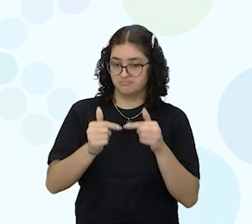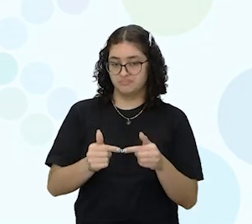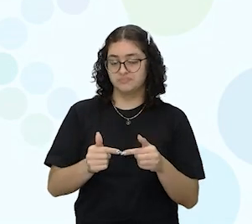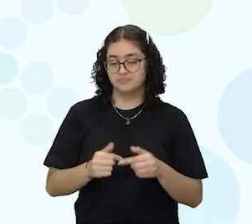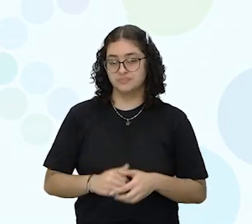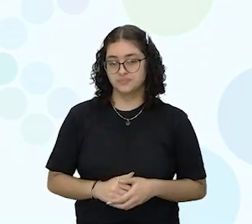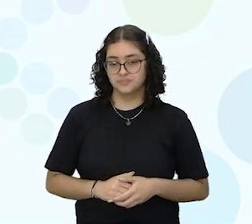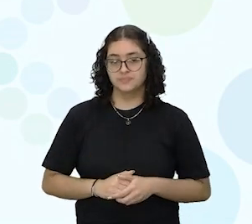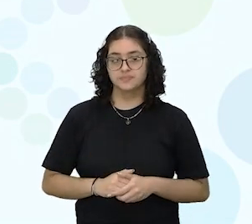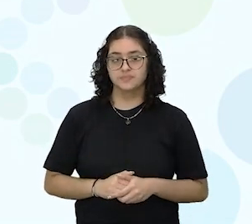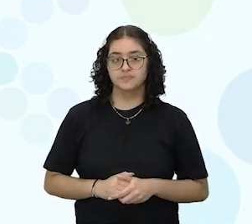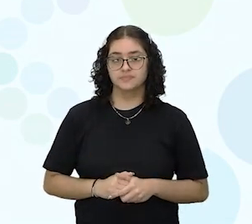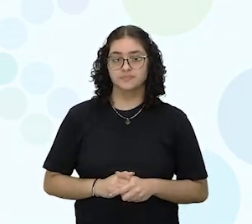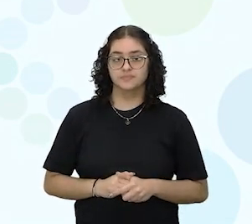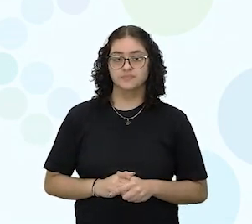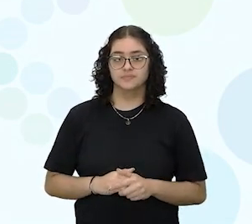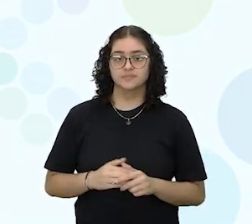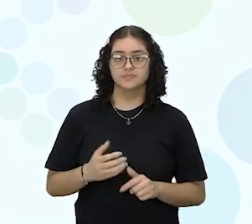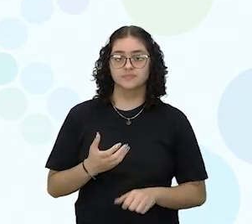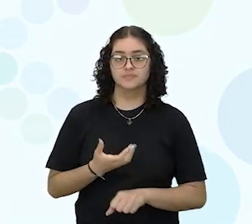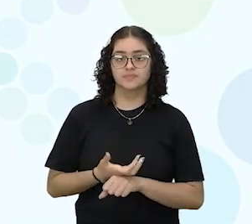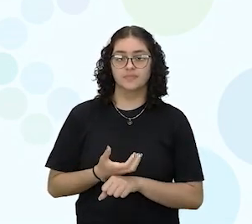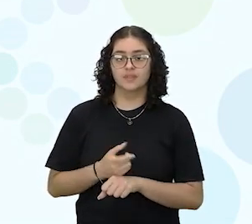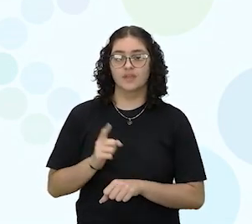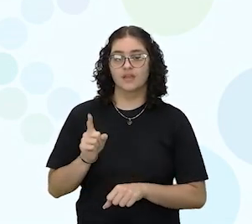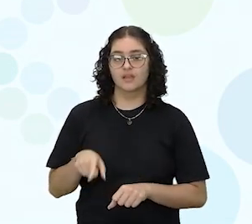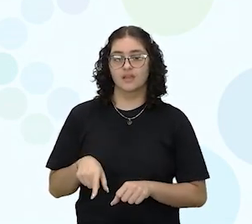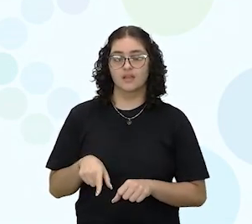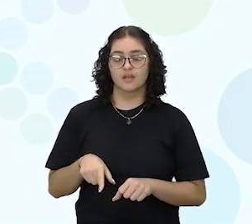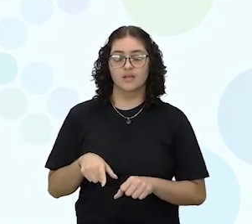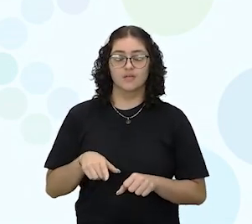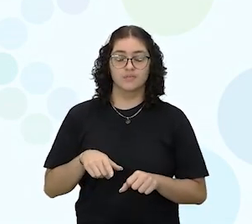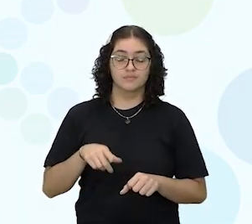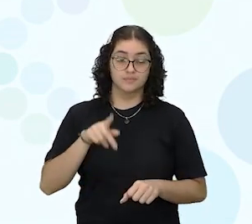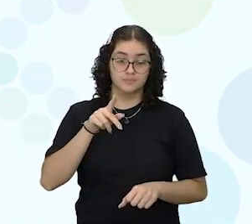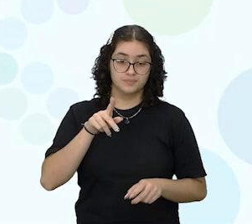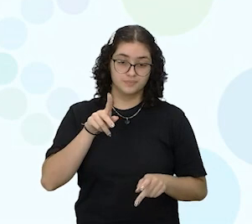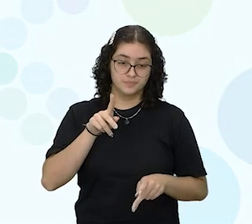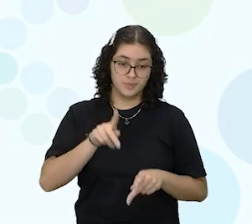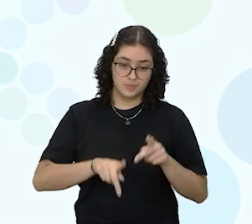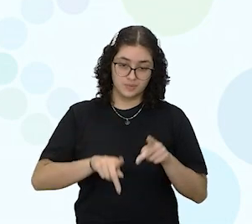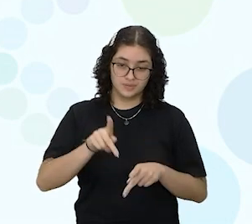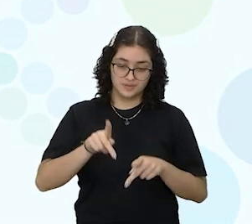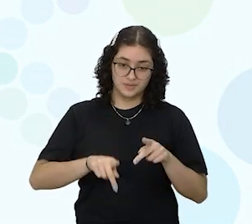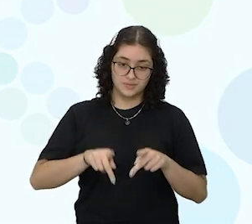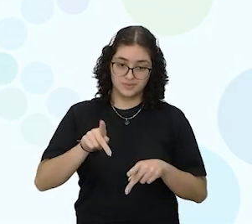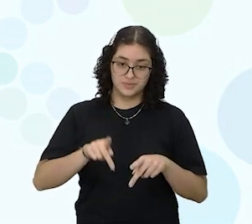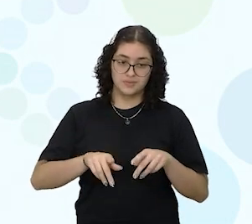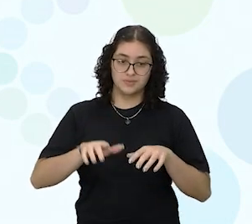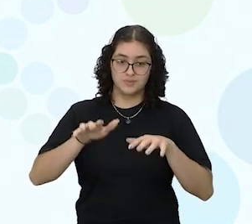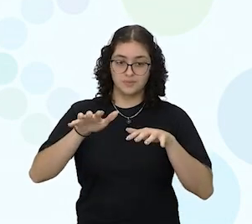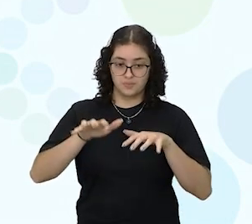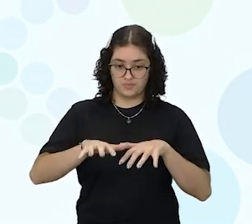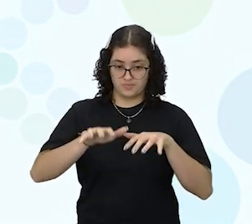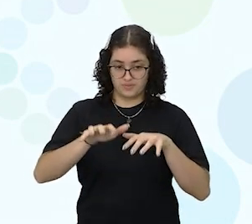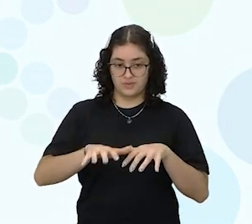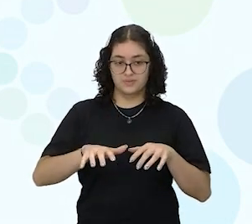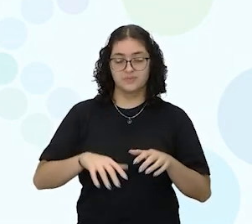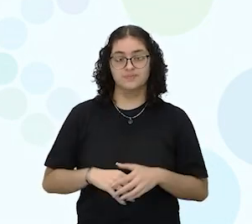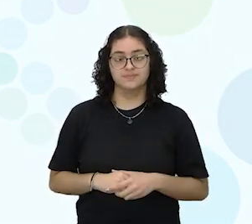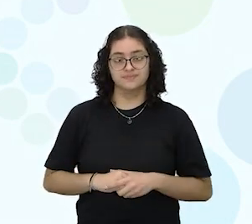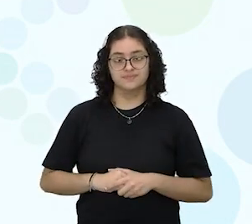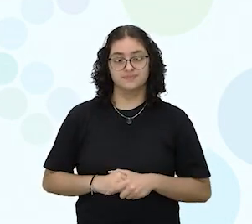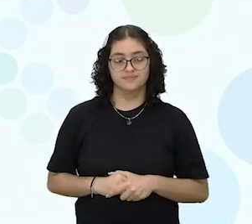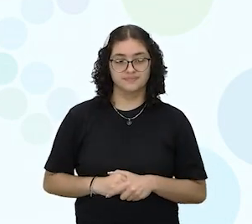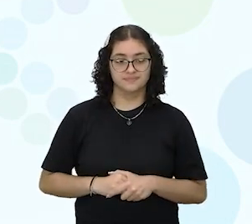componente curricular 2 é População em Movimento. Então, desse componente População em Movimento, a gente está